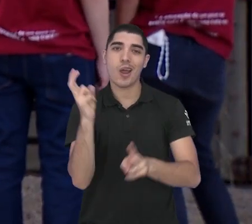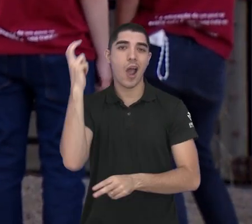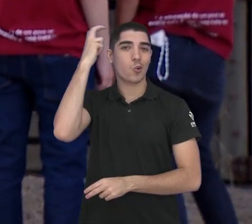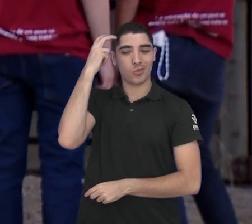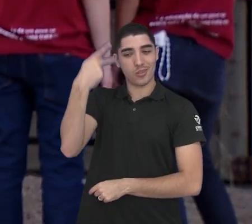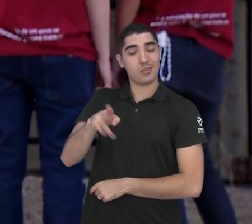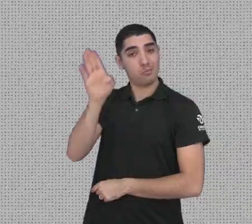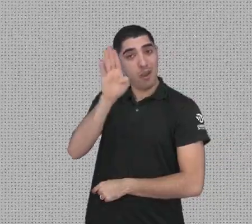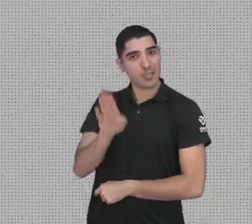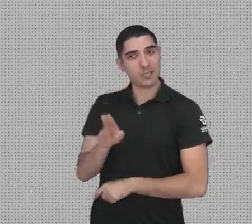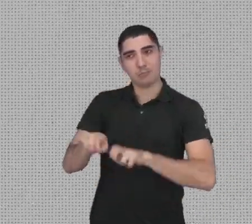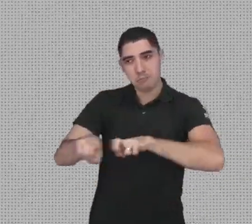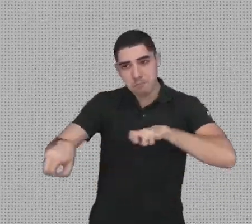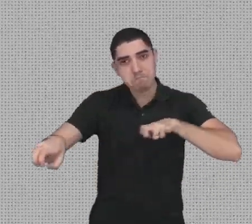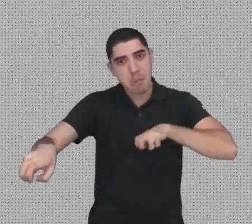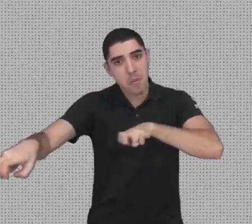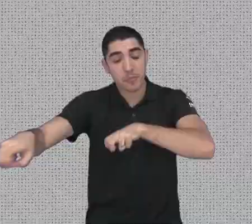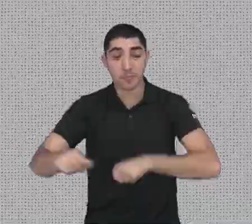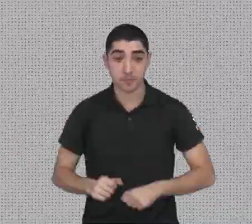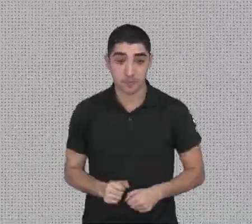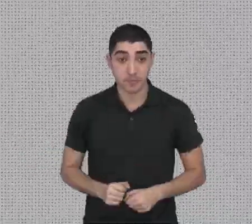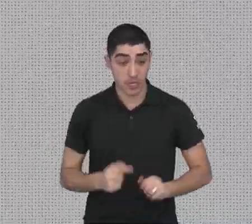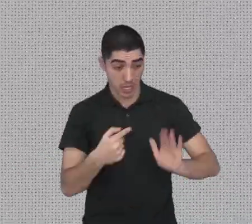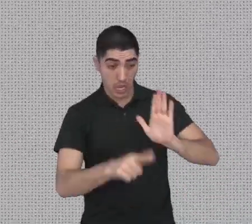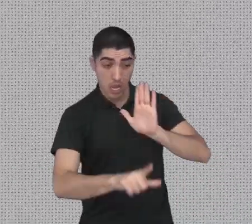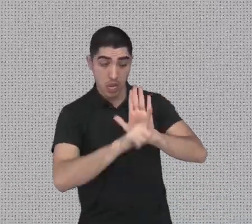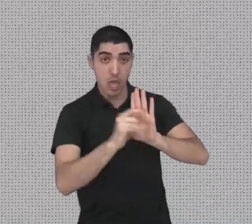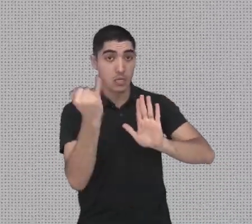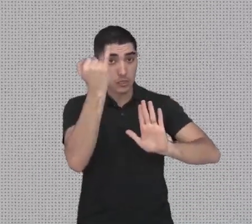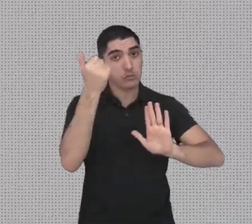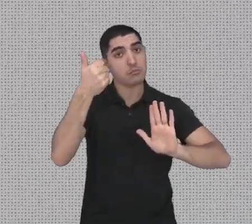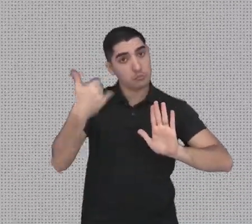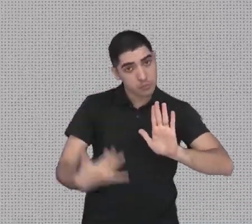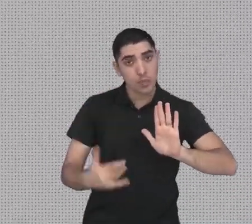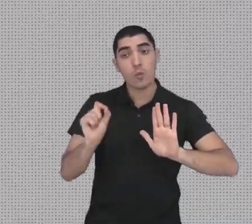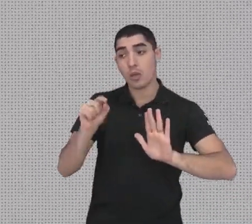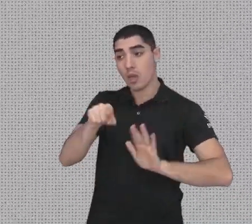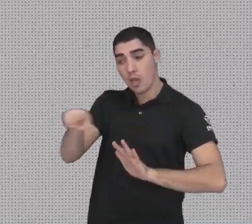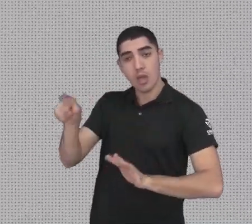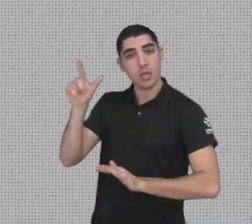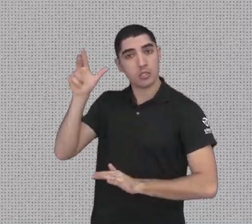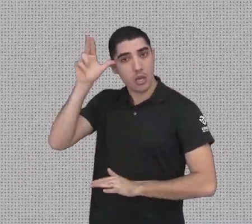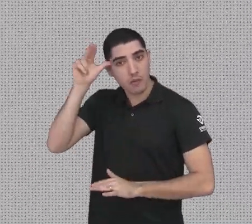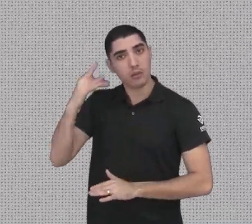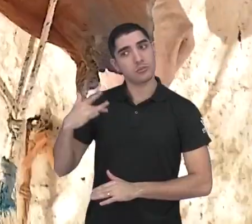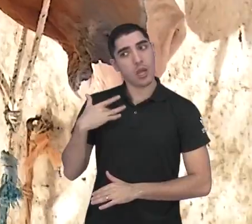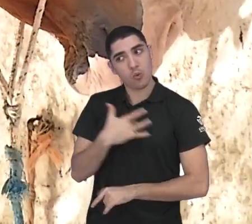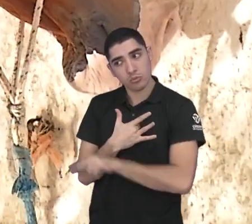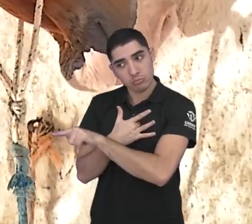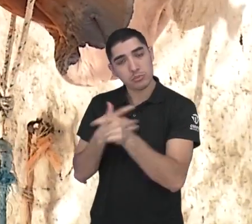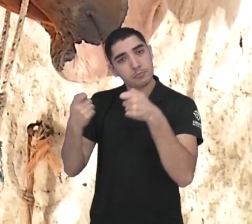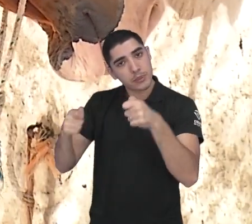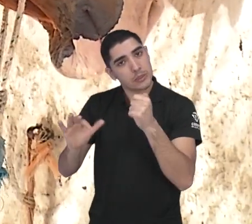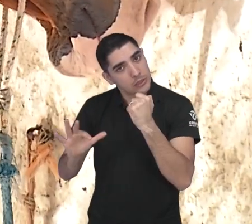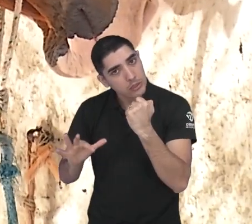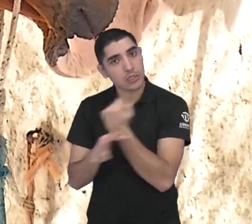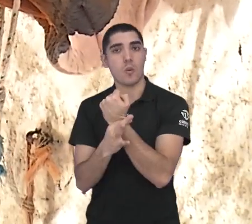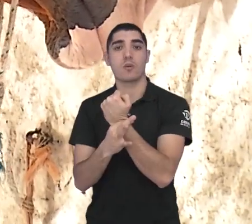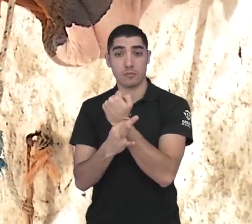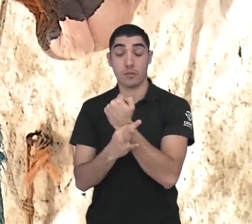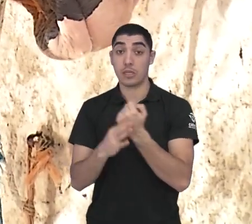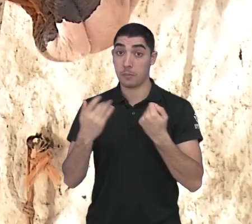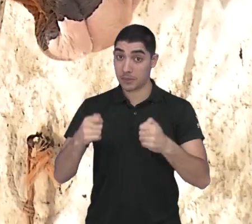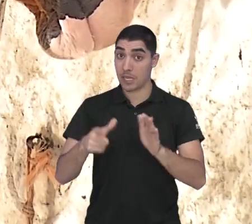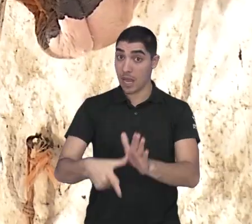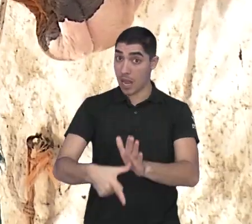das romarias no Brasil. O texto responsabiliza o cavaleiro pelo bem-estar do animal durante os eventos. E, para isso, a preparação